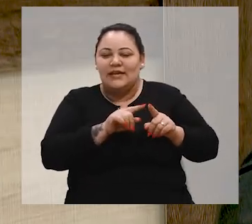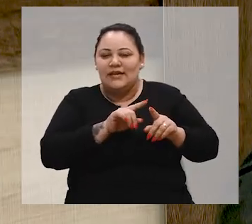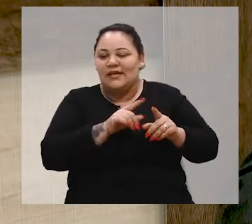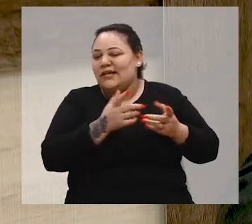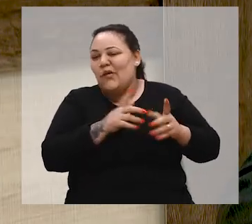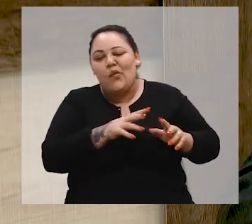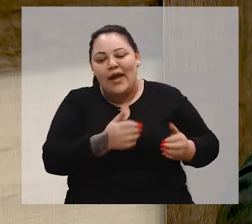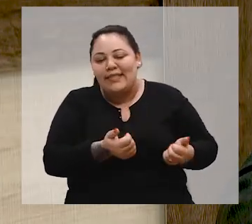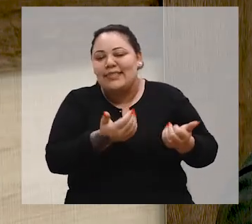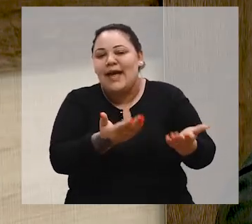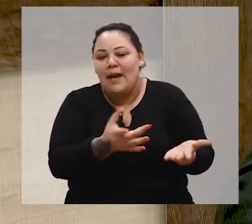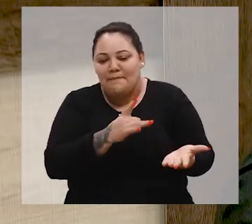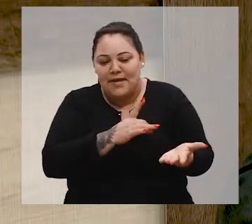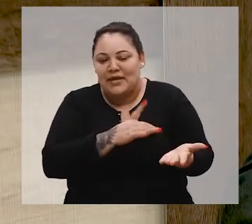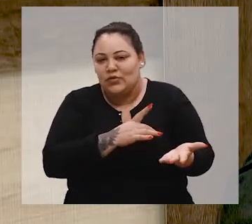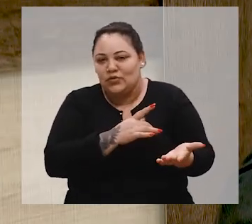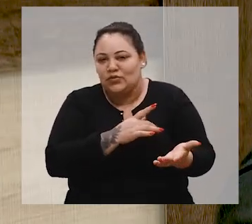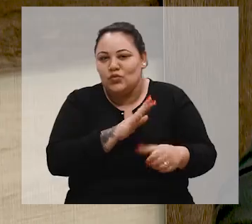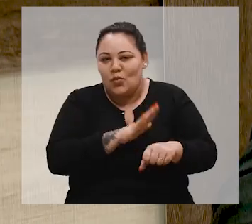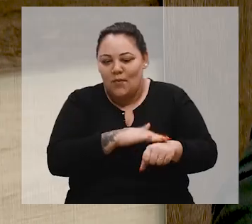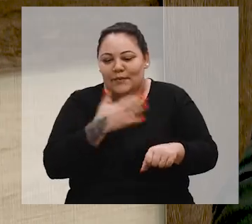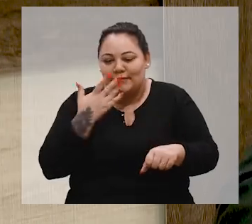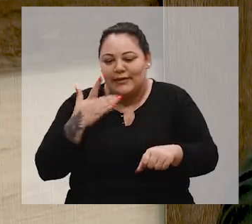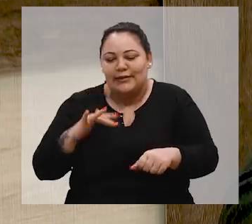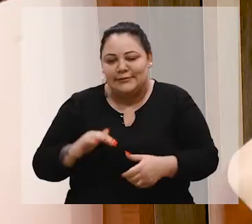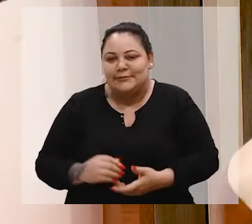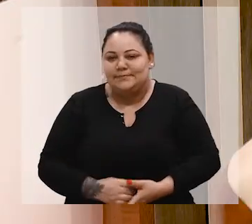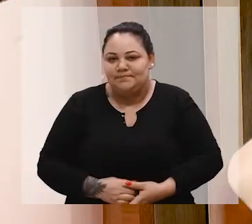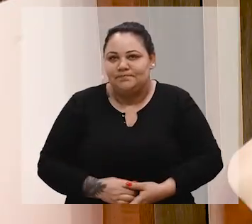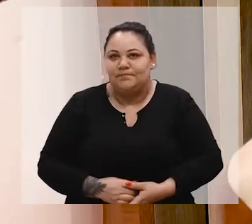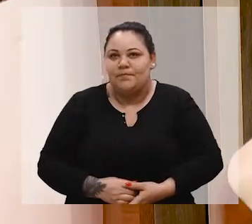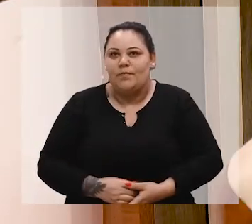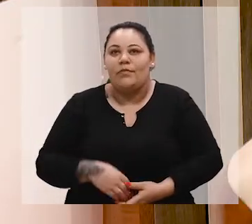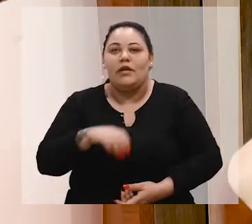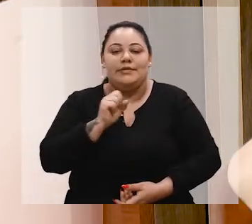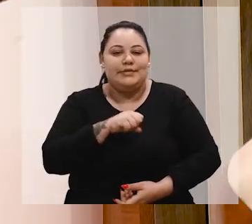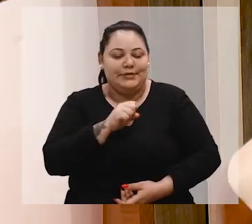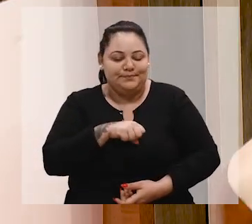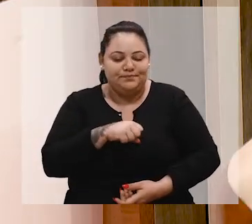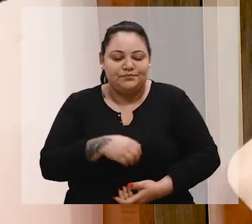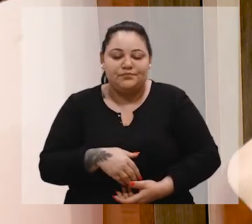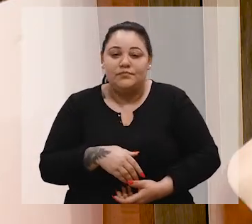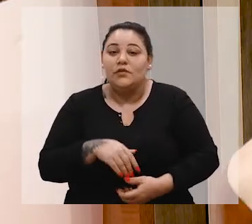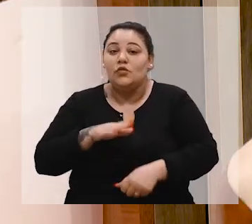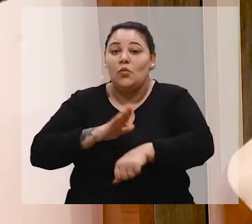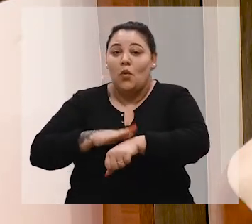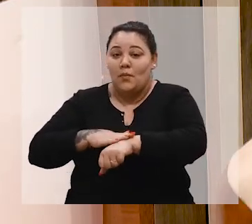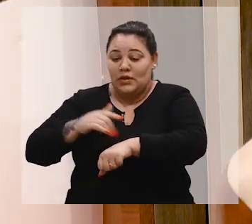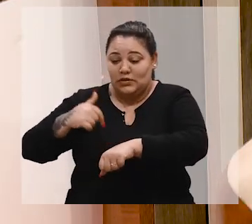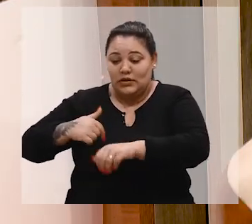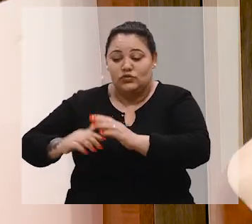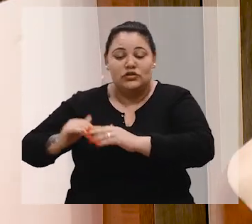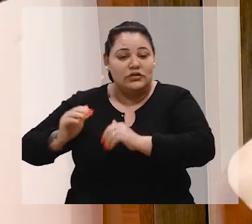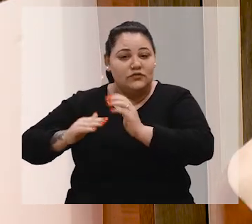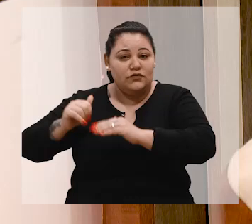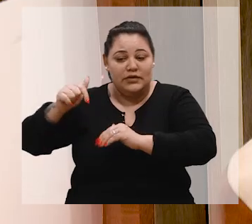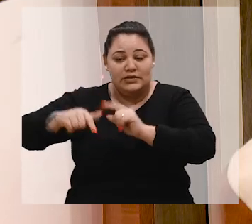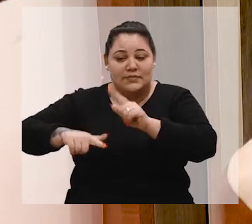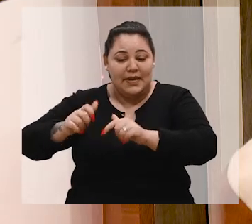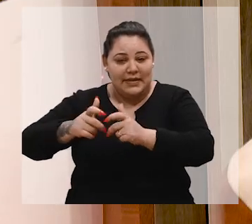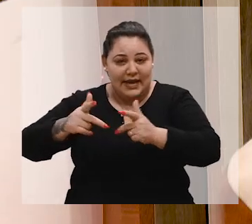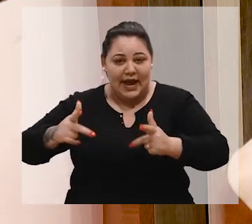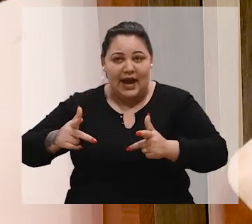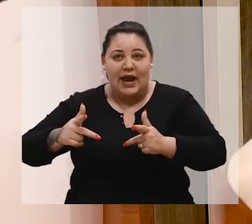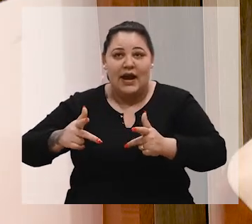ainda mais a criança nesse processo preventivo, né? Exato, exato, Fábio. Então, quando esse material foi desenvolvido, eu acabei